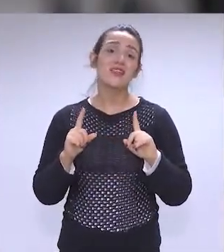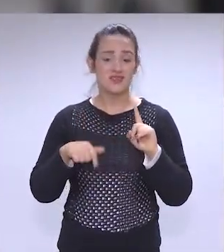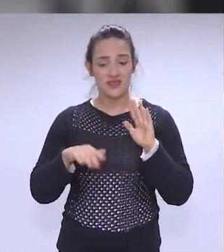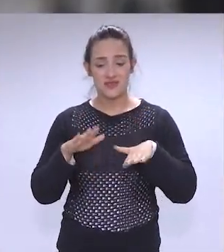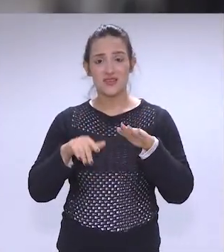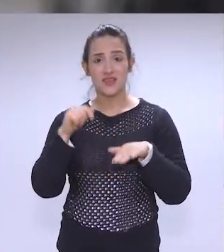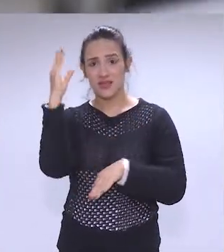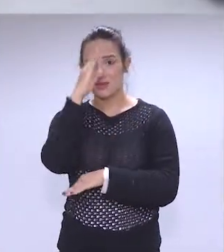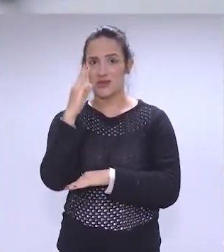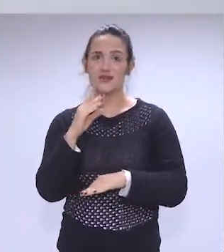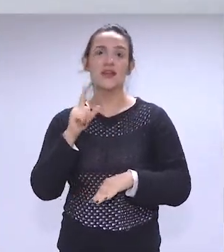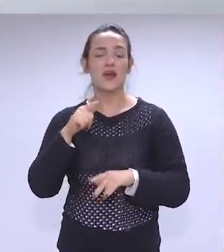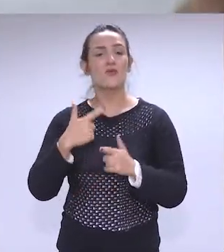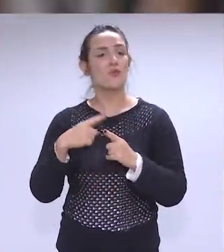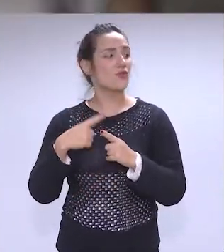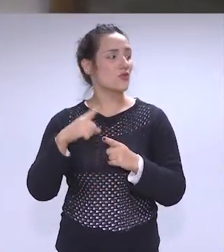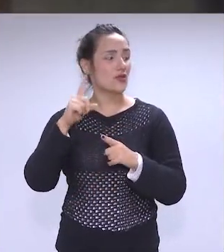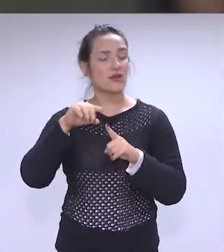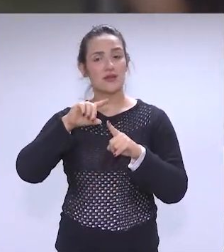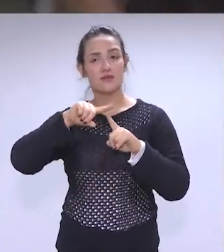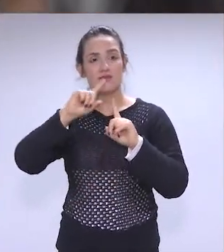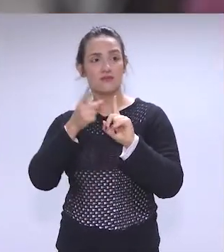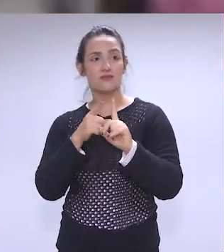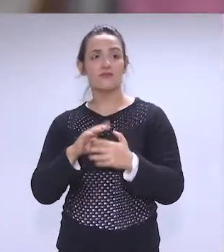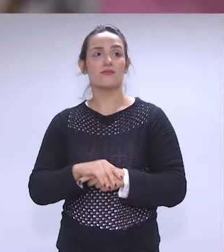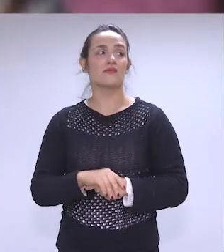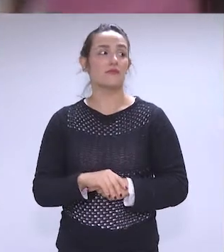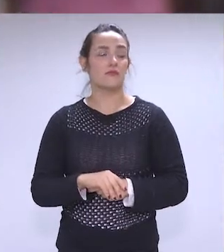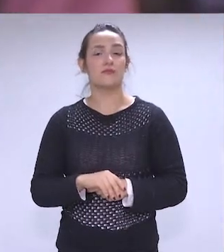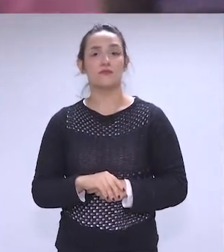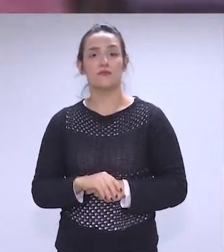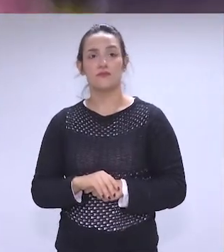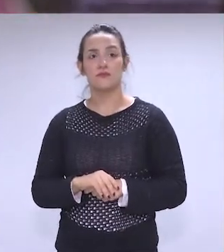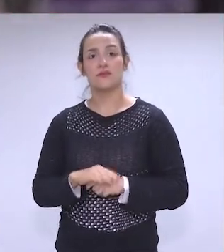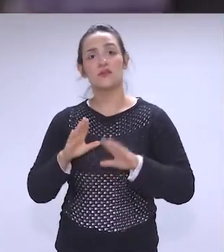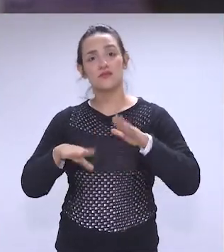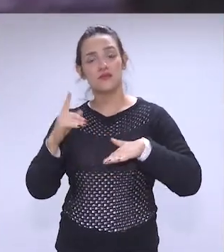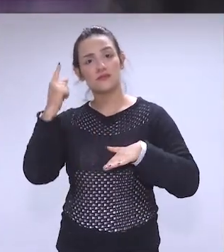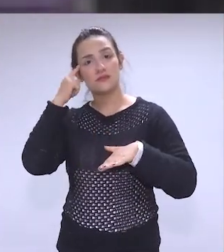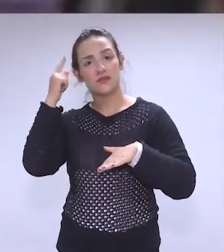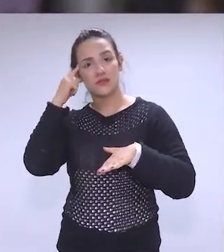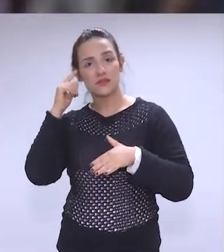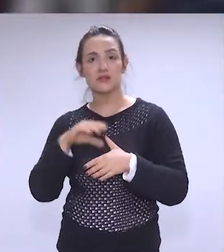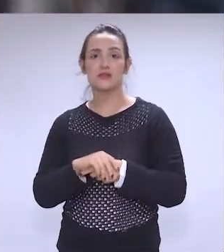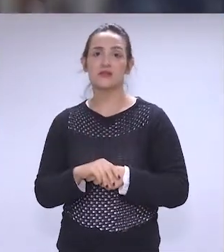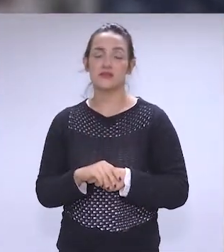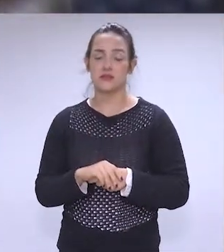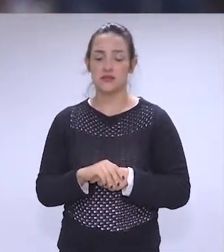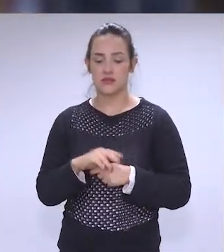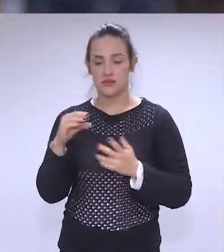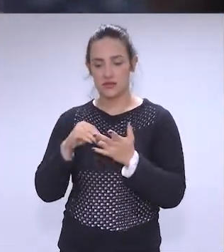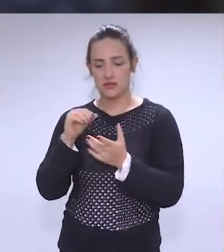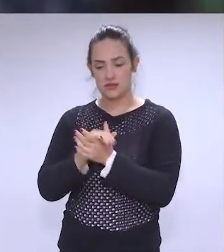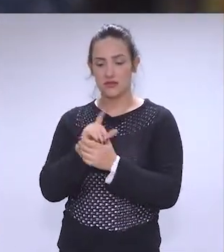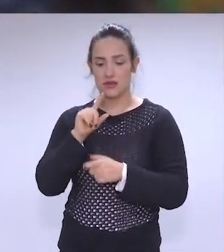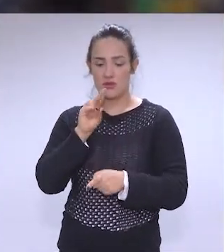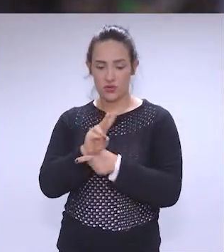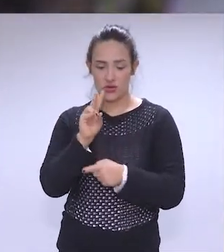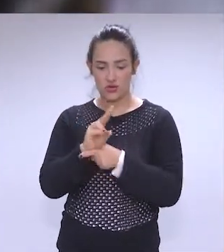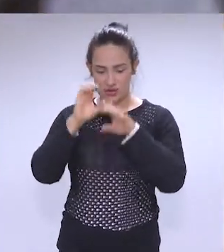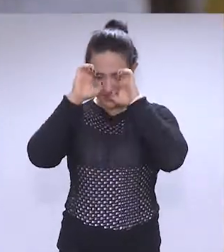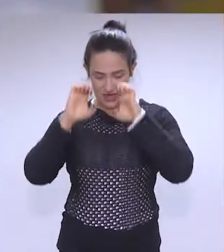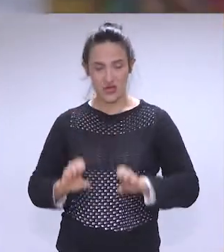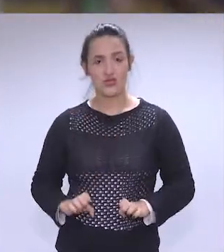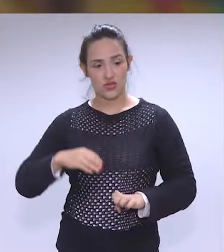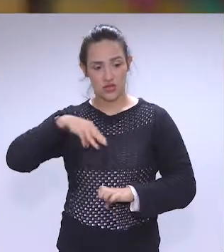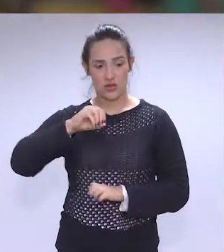um dos principais fatores para os altos índices. Por aqui também, a ideia do casamento como proteção da ética, da moral